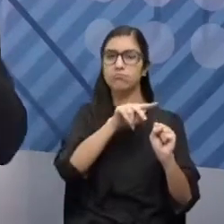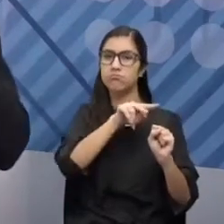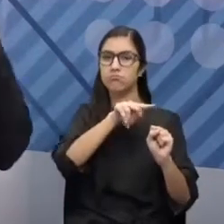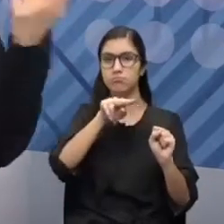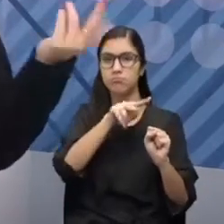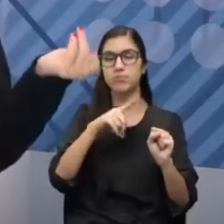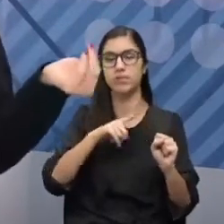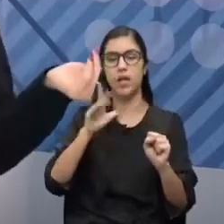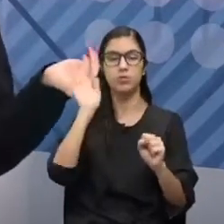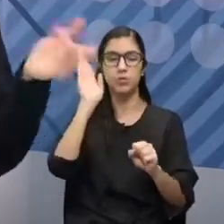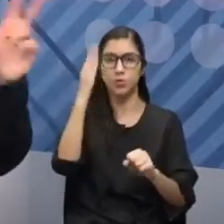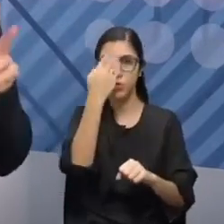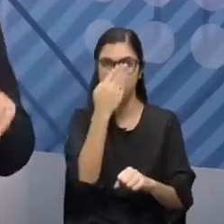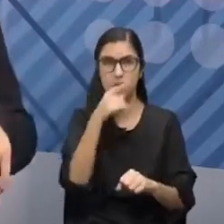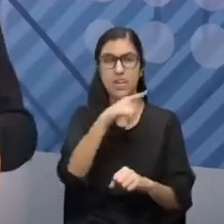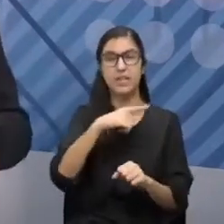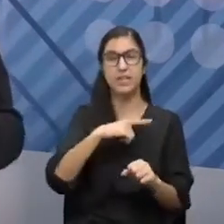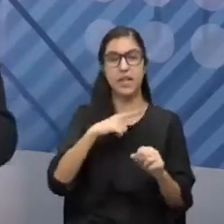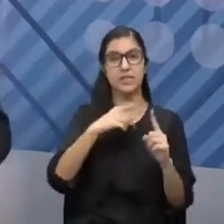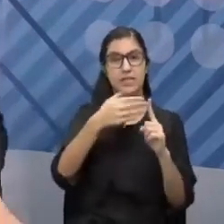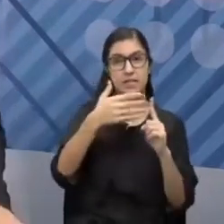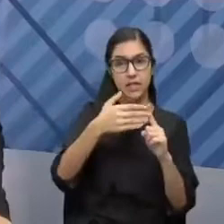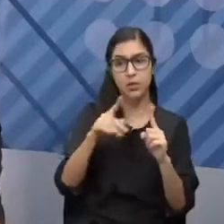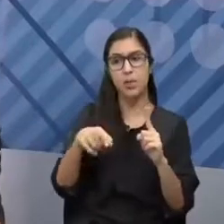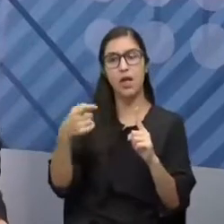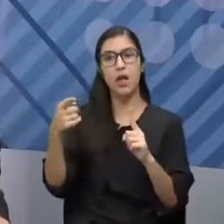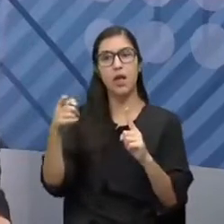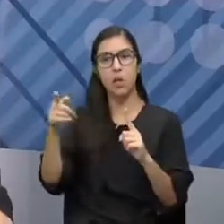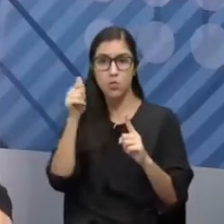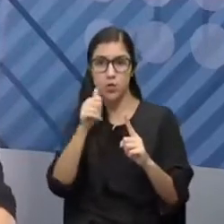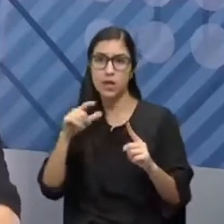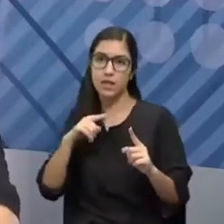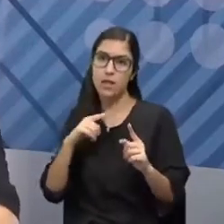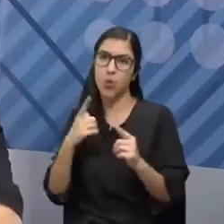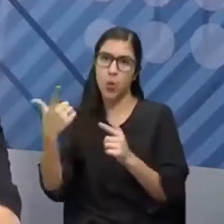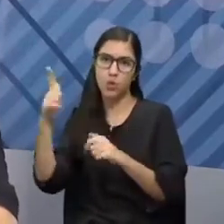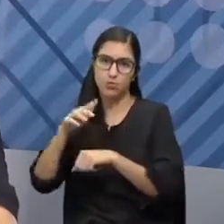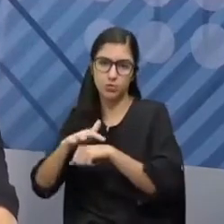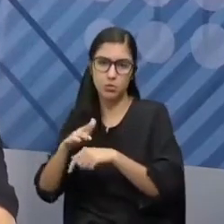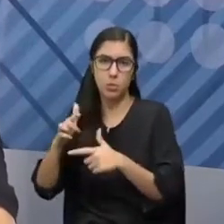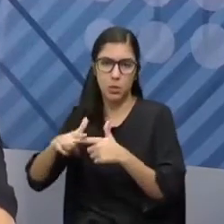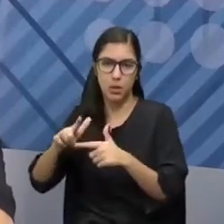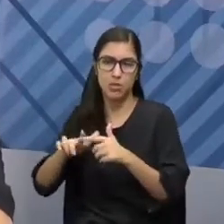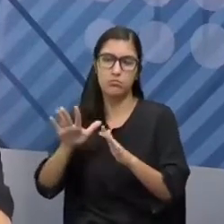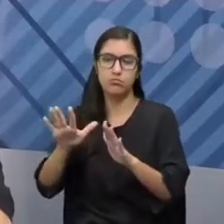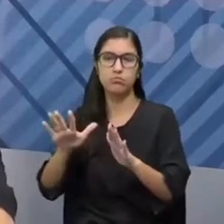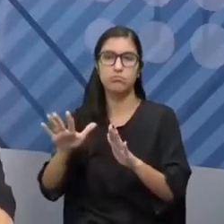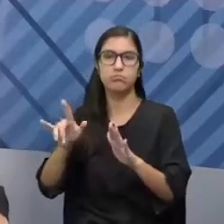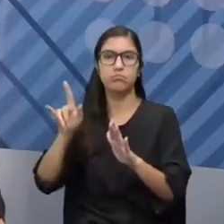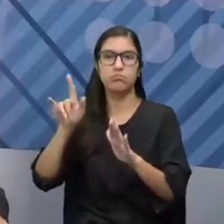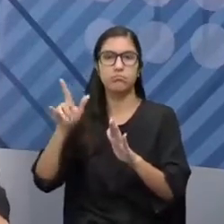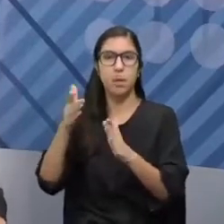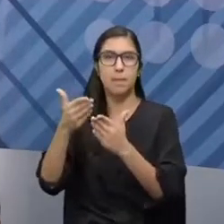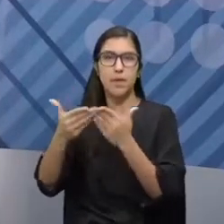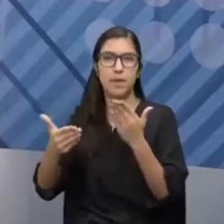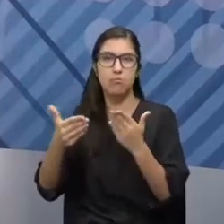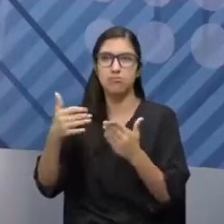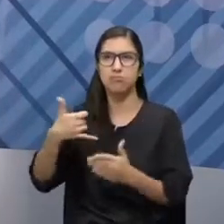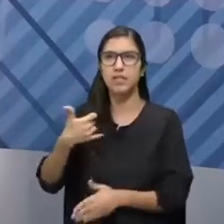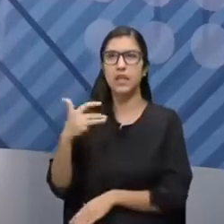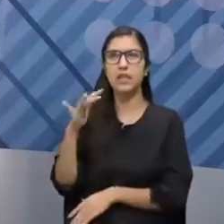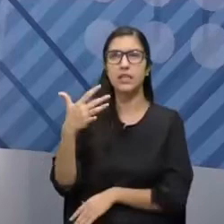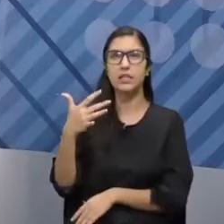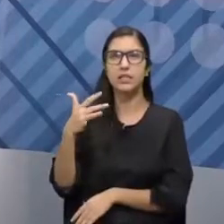surdo-cegueira. Ele com síndrome de Usher, ela teve outras complicações e perdeu com 18